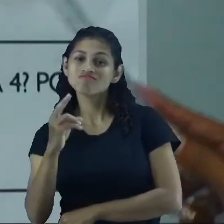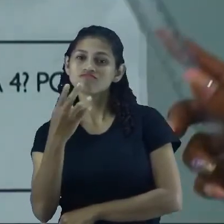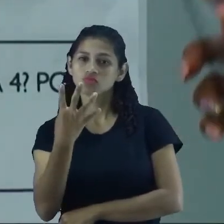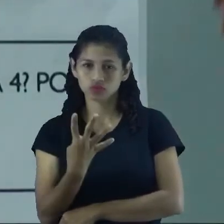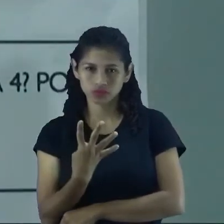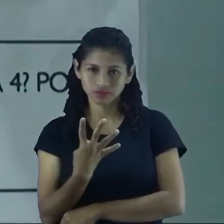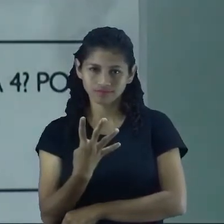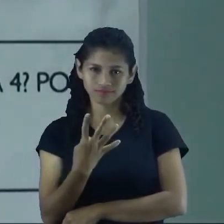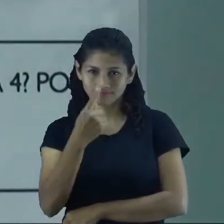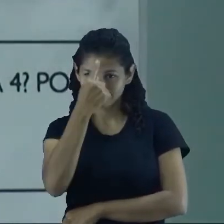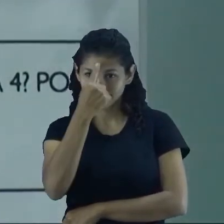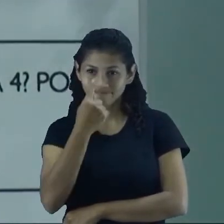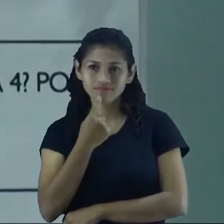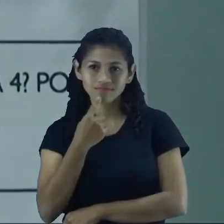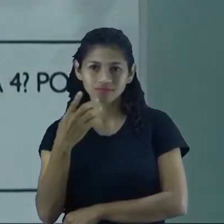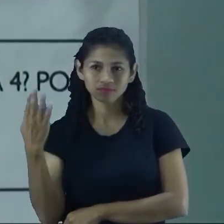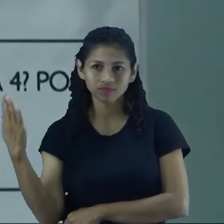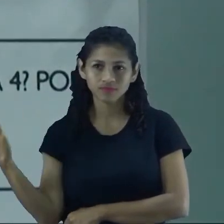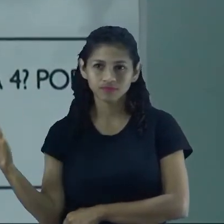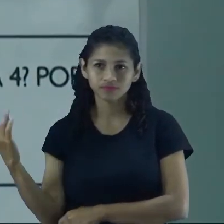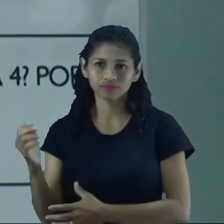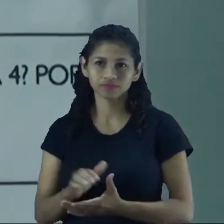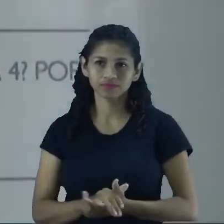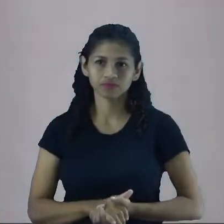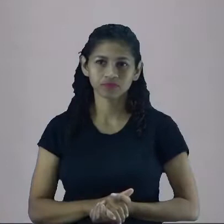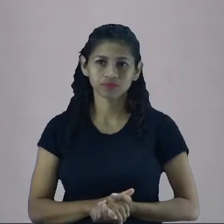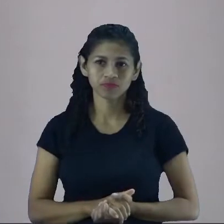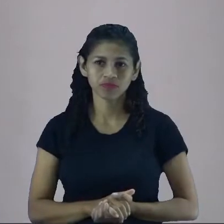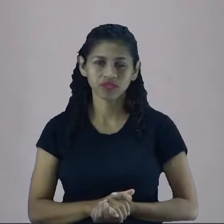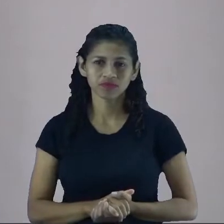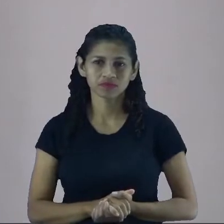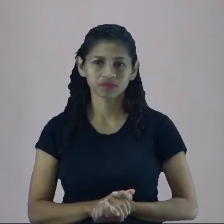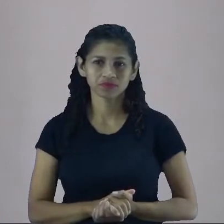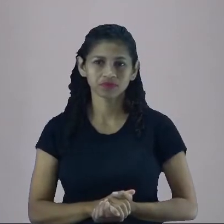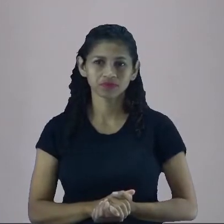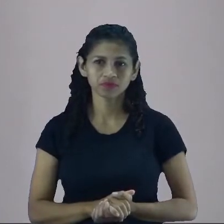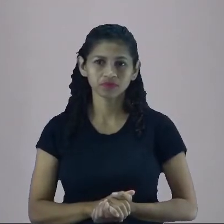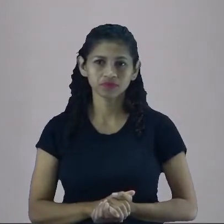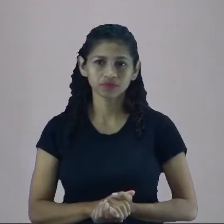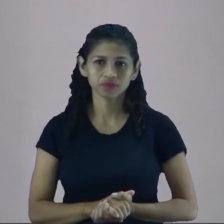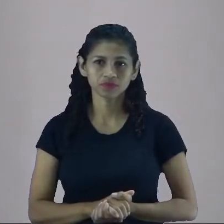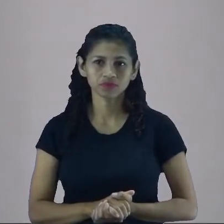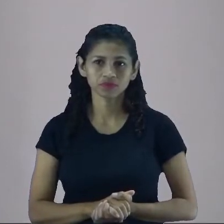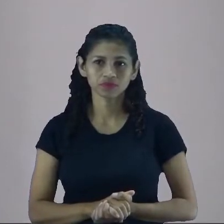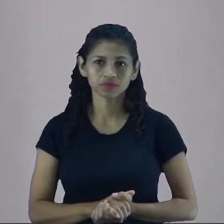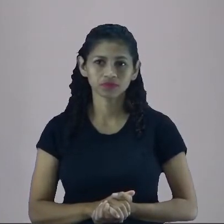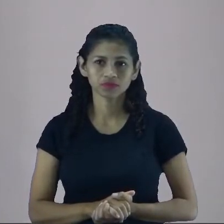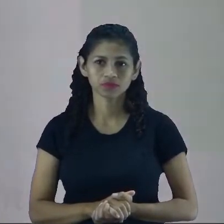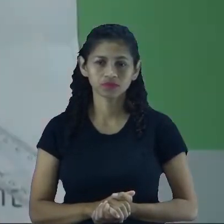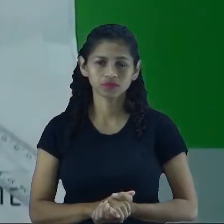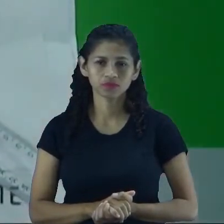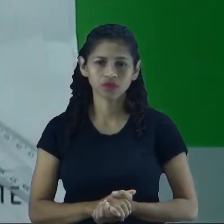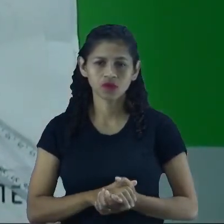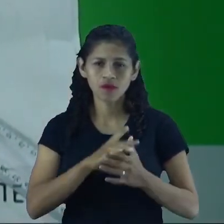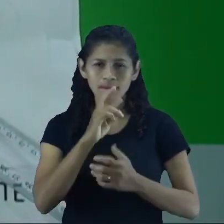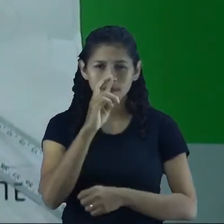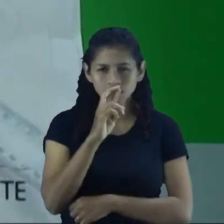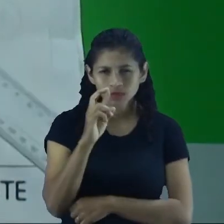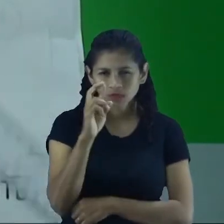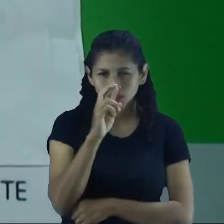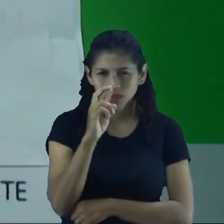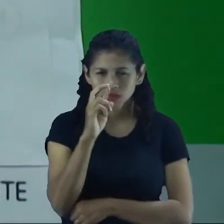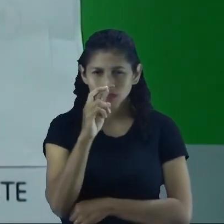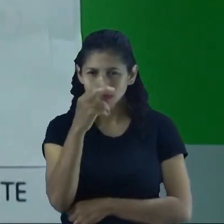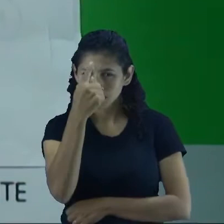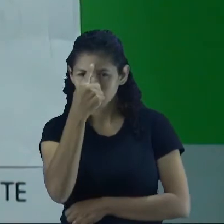Então, olha só, nós vamos aqui para a imagem 2 e para a imagem 4. São as duas imagens que nós vamos analisar, né?